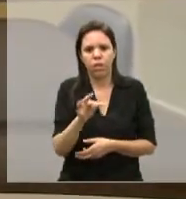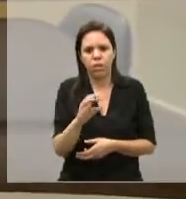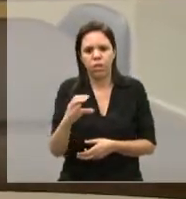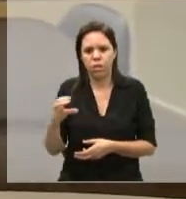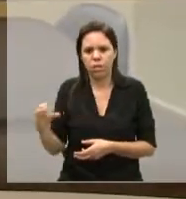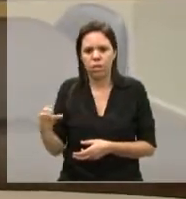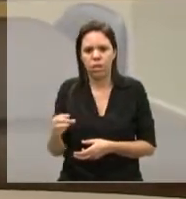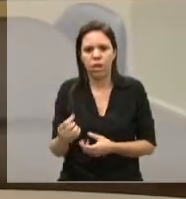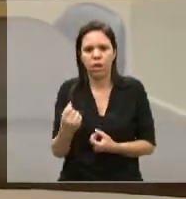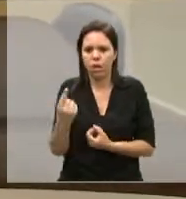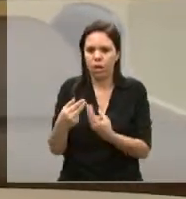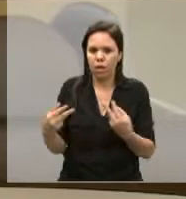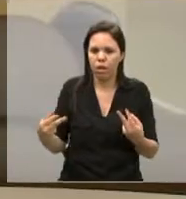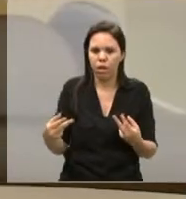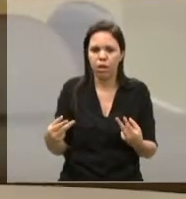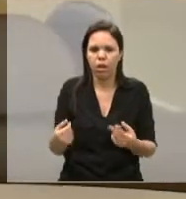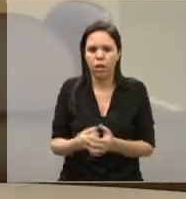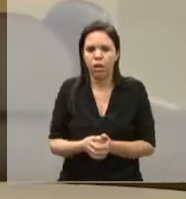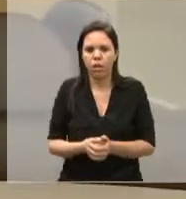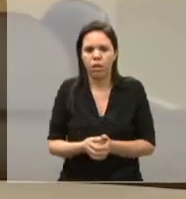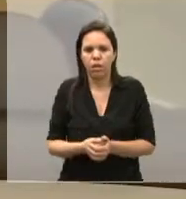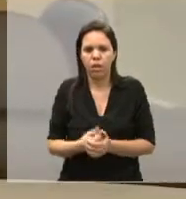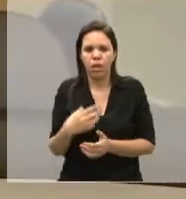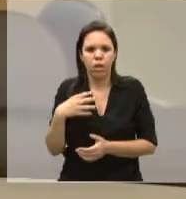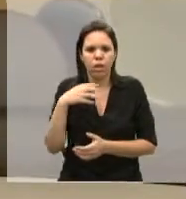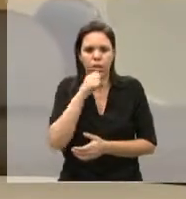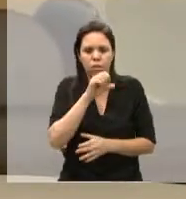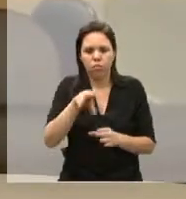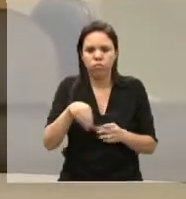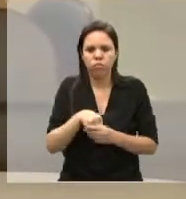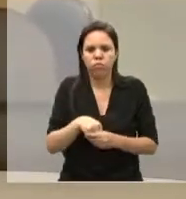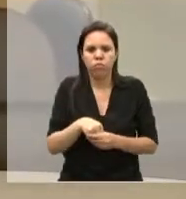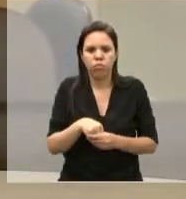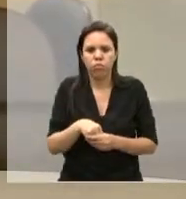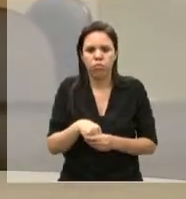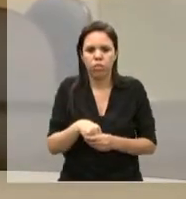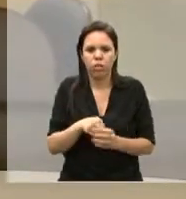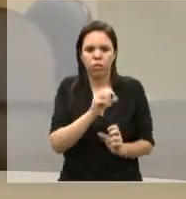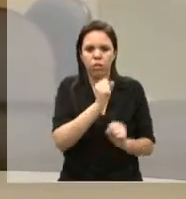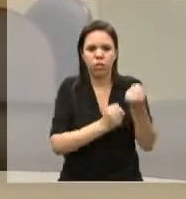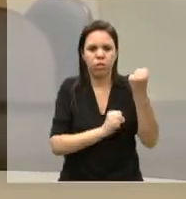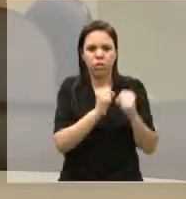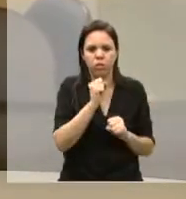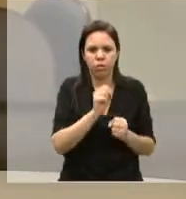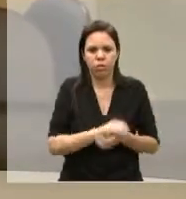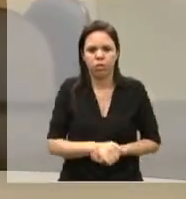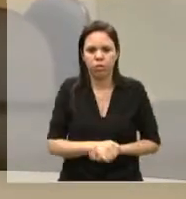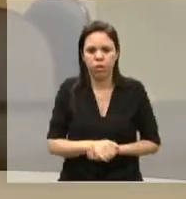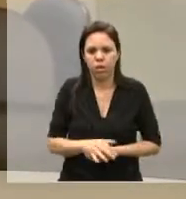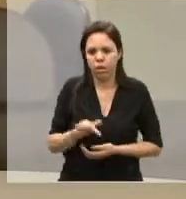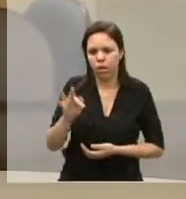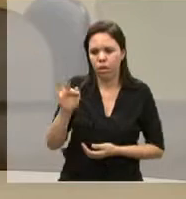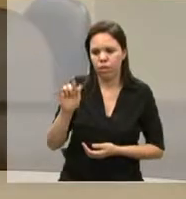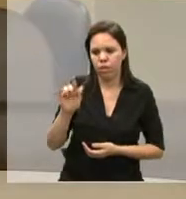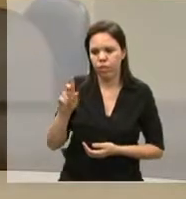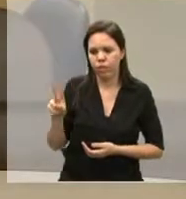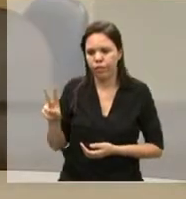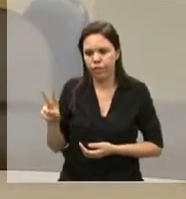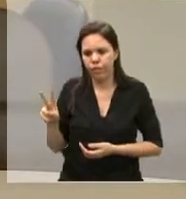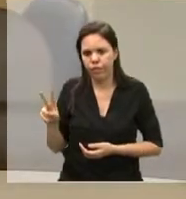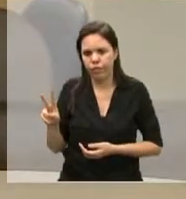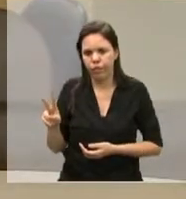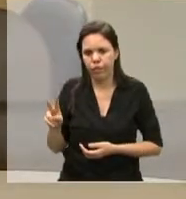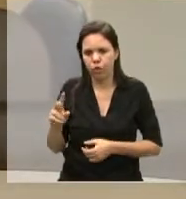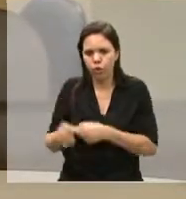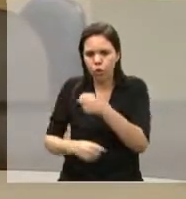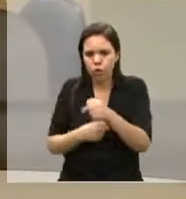casos de TCCs que são imediatamente aplicados dentro da indústria. Olha. A FGV ela lança todo ano um livro